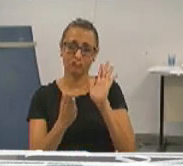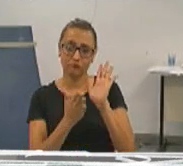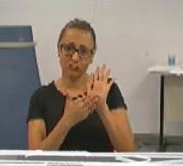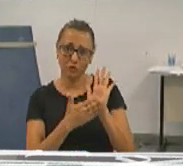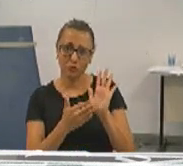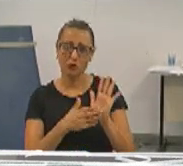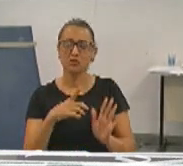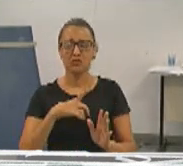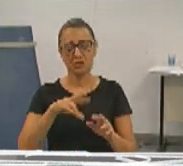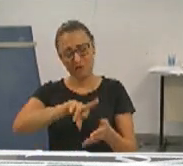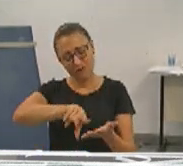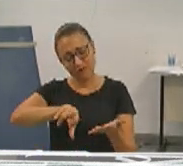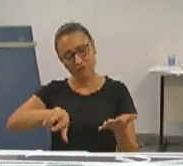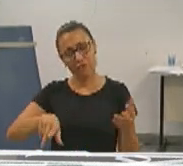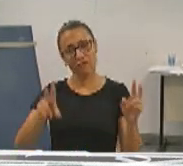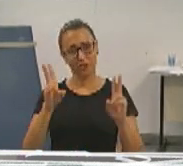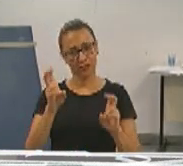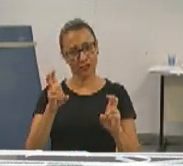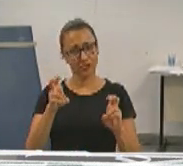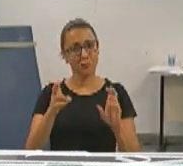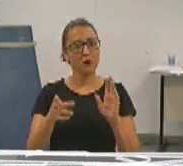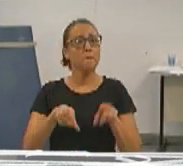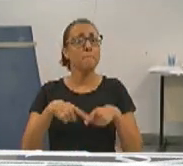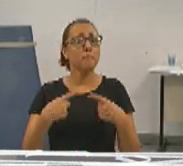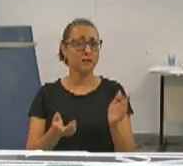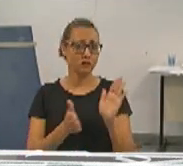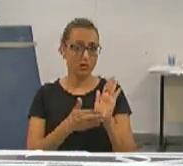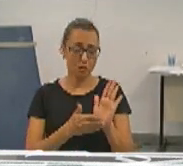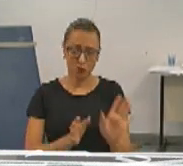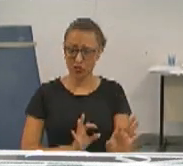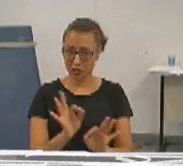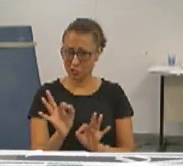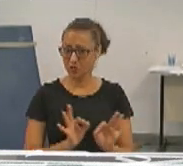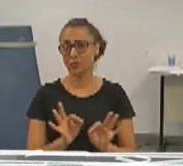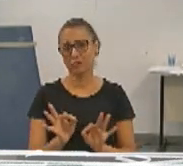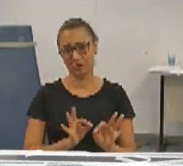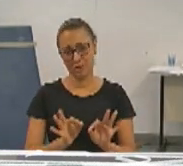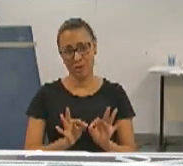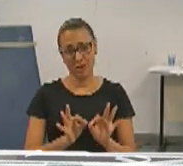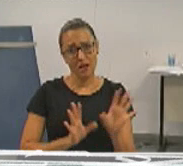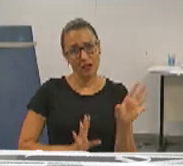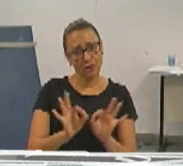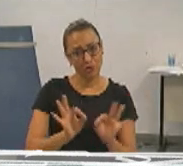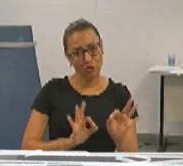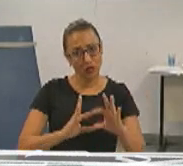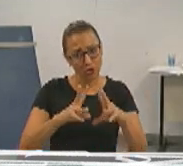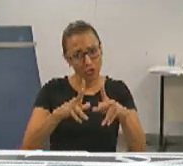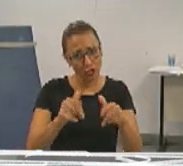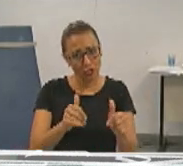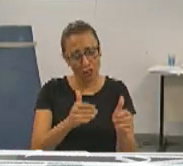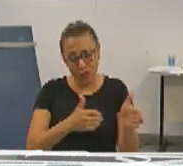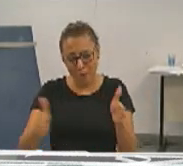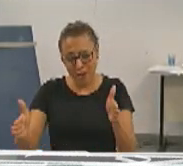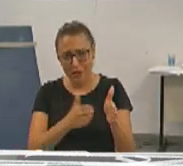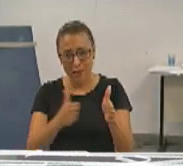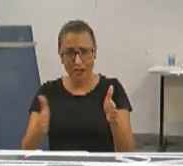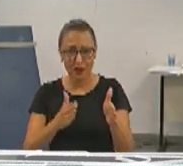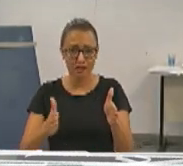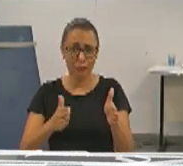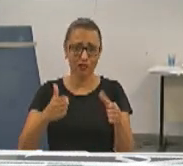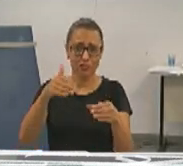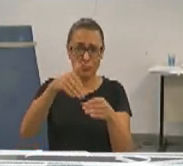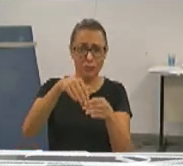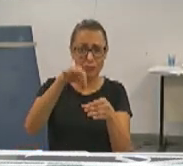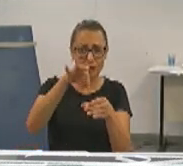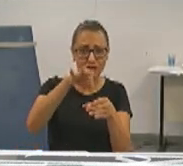cita várias questões, mas é uma proposta que ainda está em construção. Está em construção durante toda essa nossa campanha bonita. Por